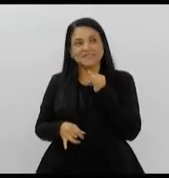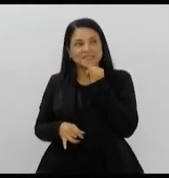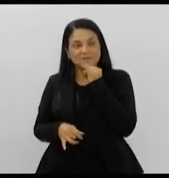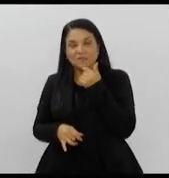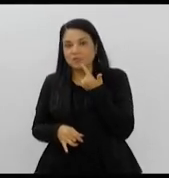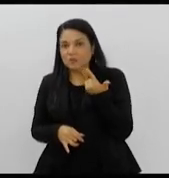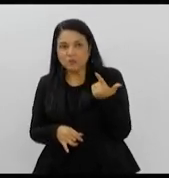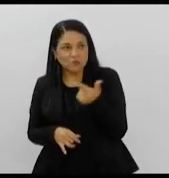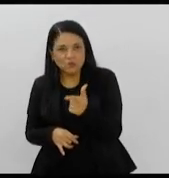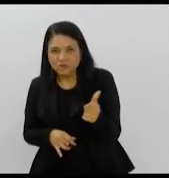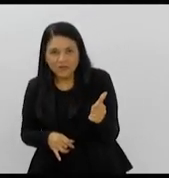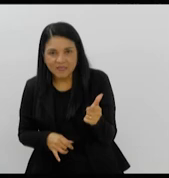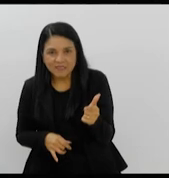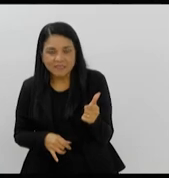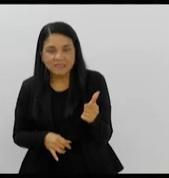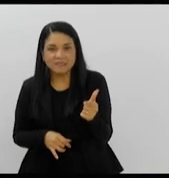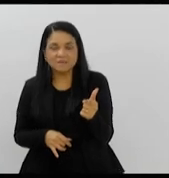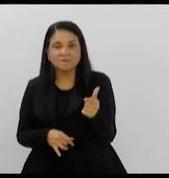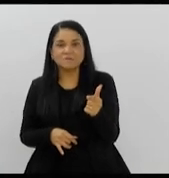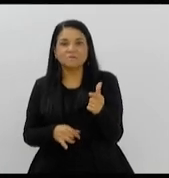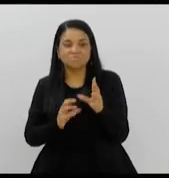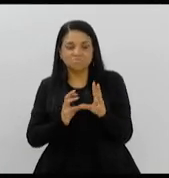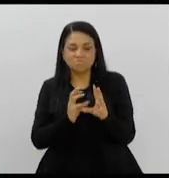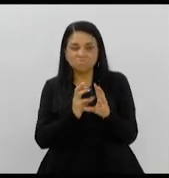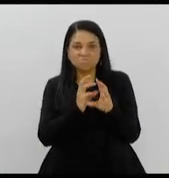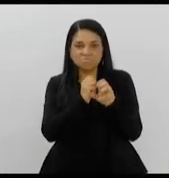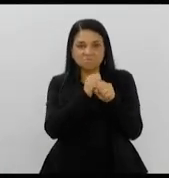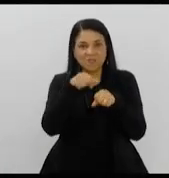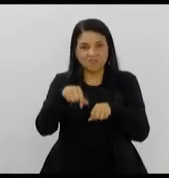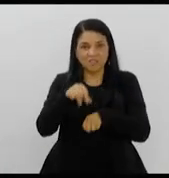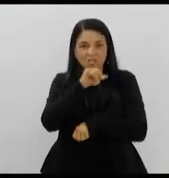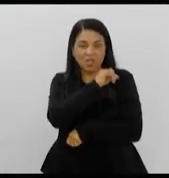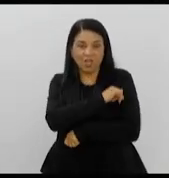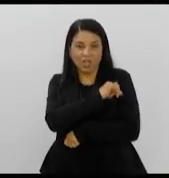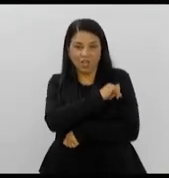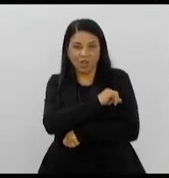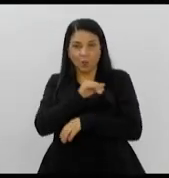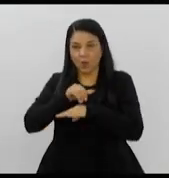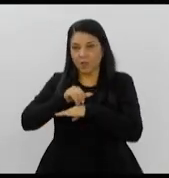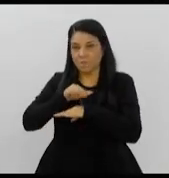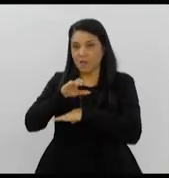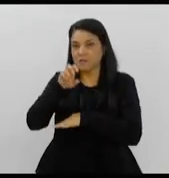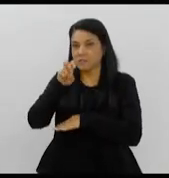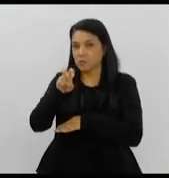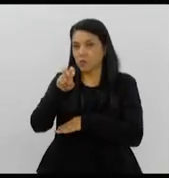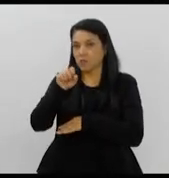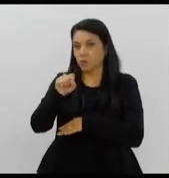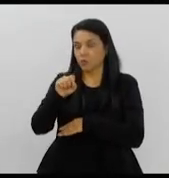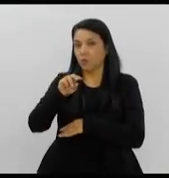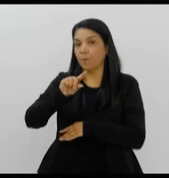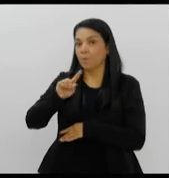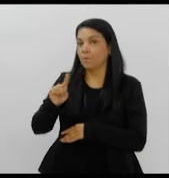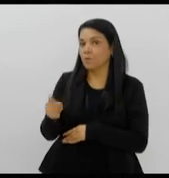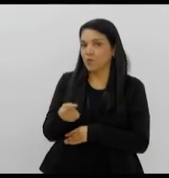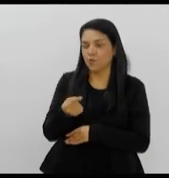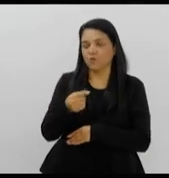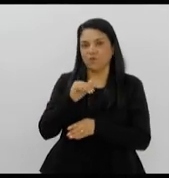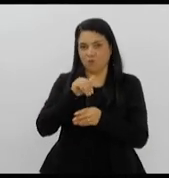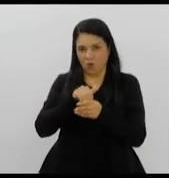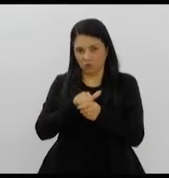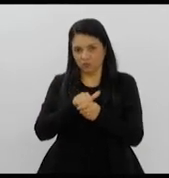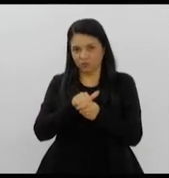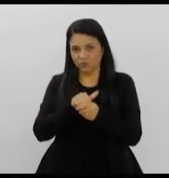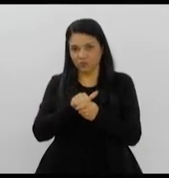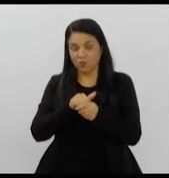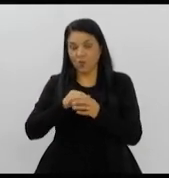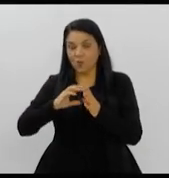tivesse coeficiente, o coeficiente no Rio de Janeiro foi superior a 58 mil votos, o